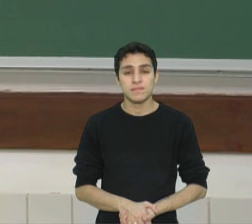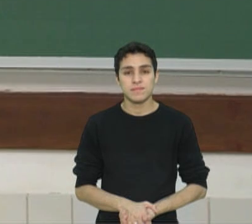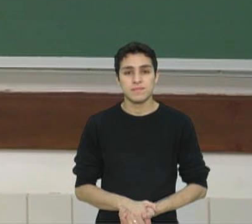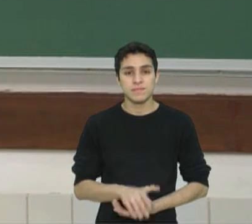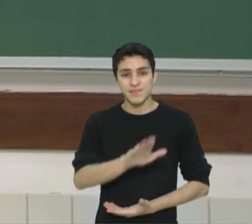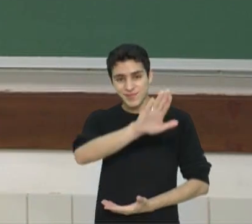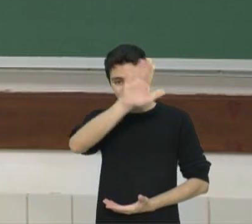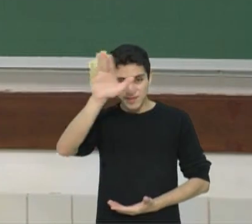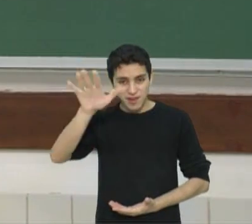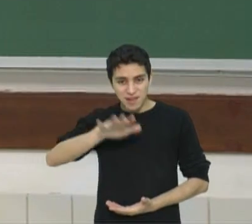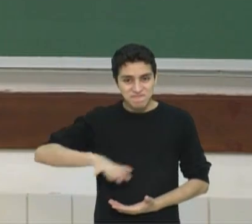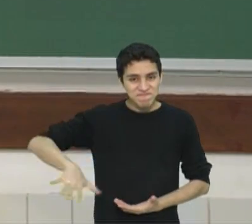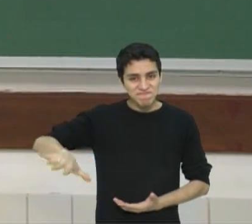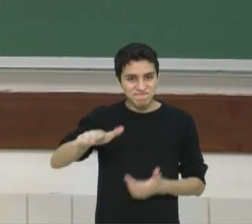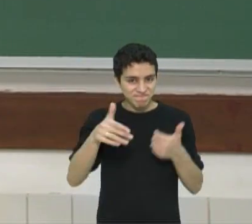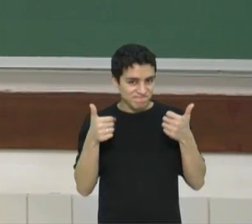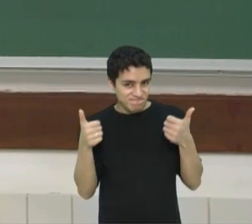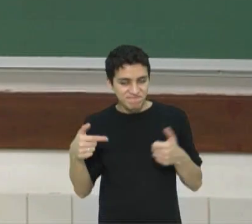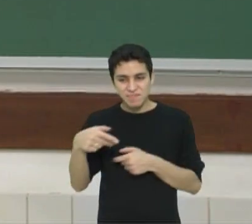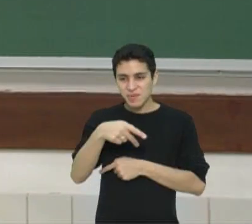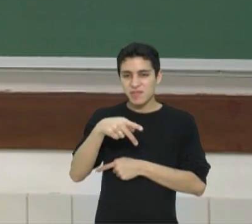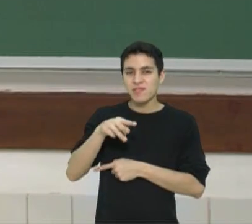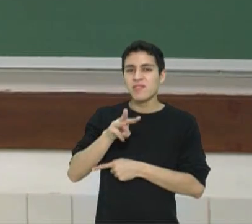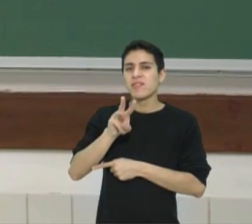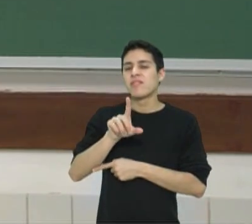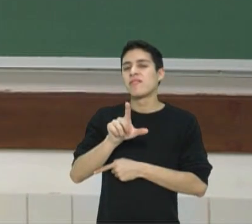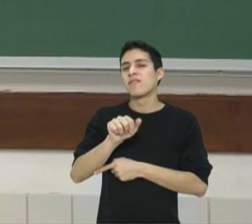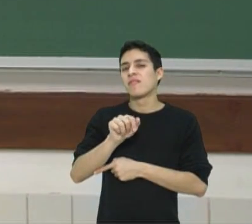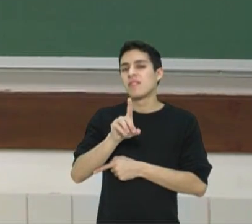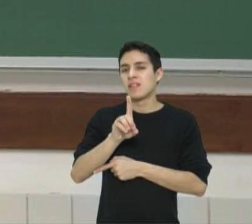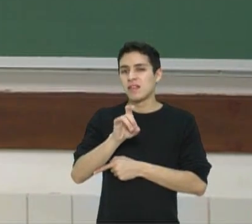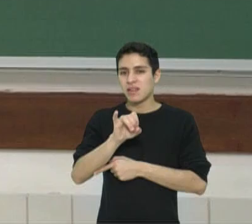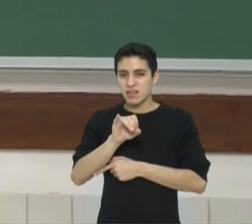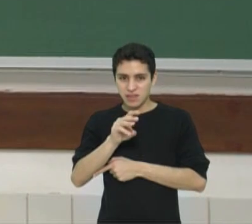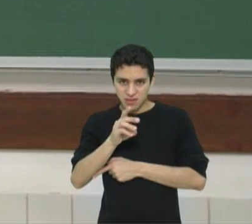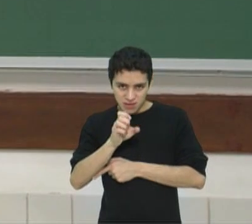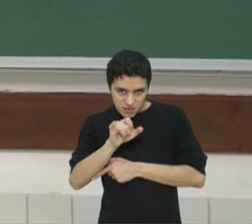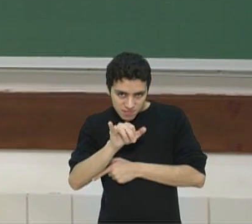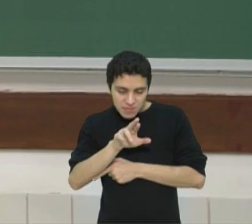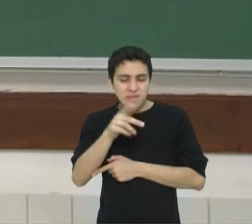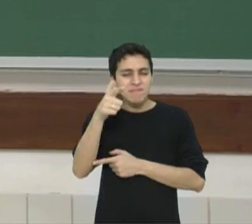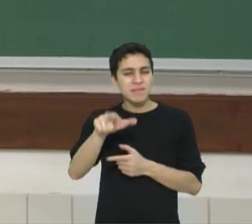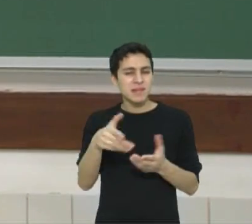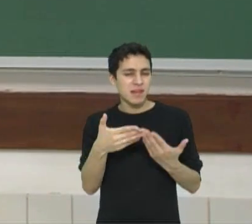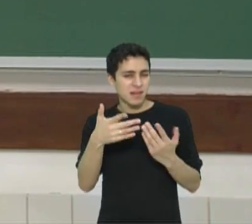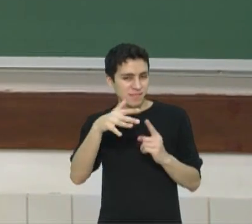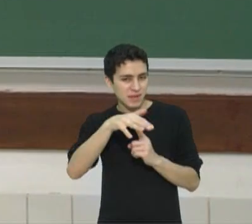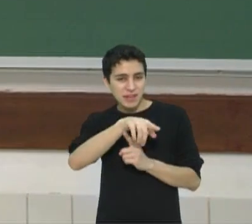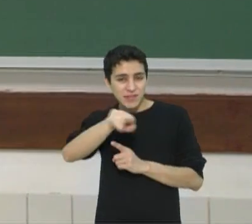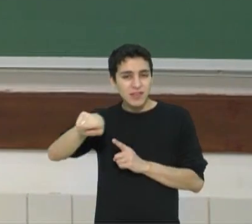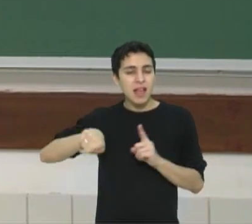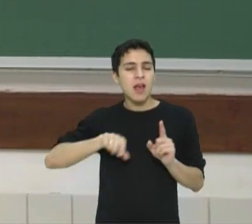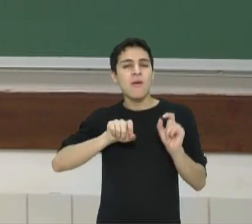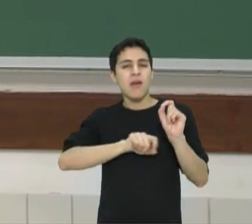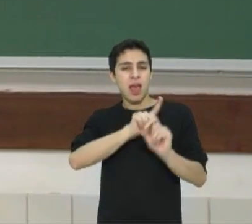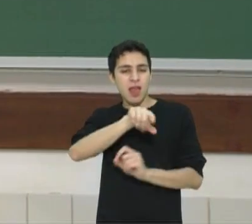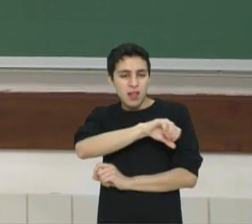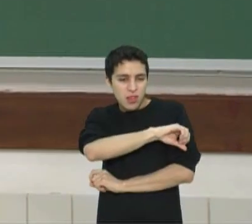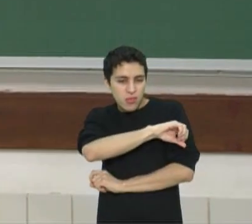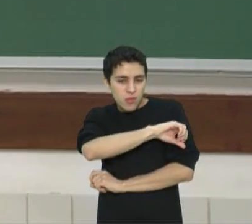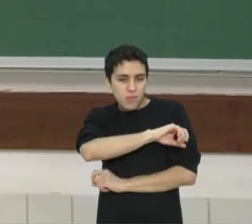fala meu povo Professor Wladimir na área com mais uma aula Paraná para você do 9º ano do Ensino Fundamental